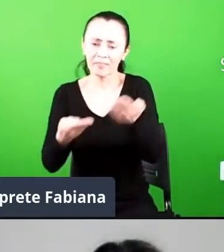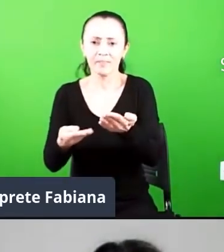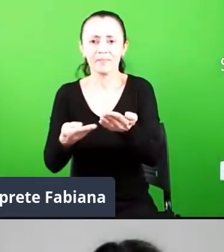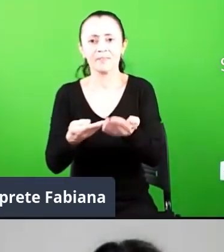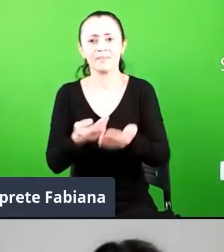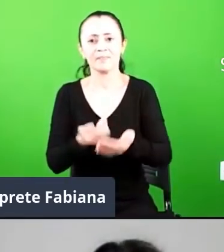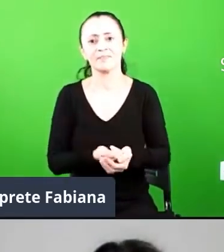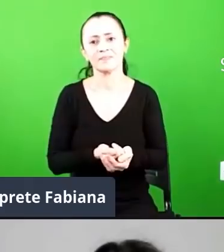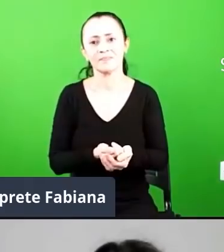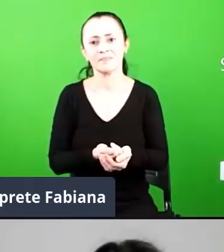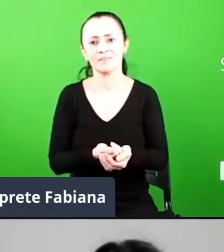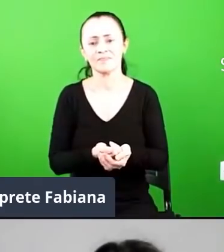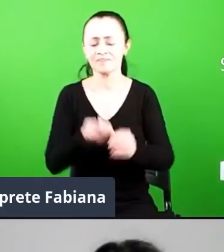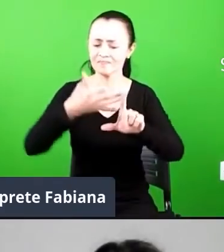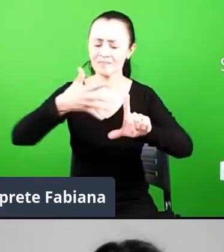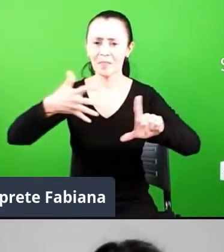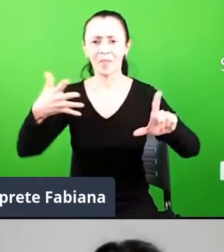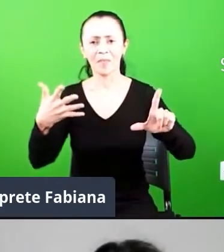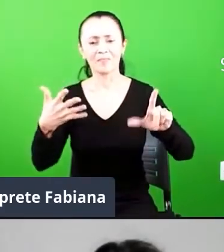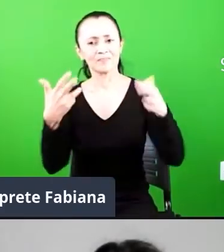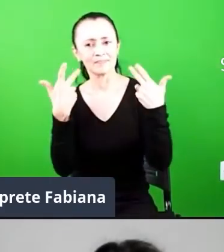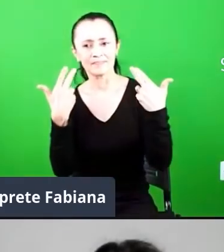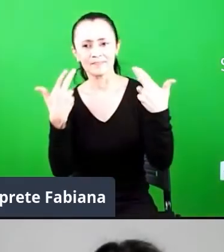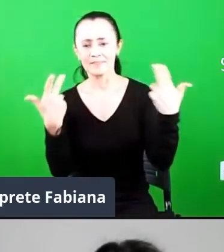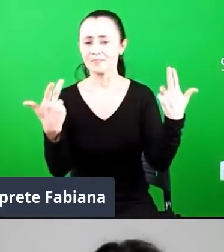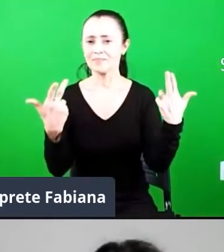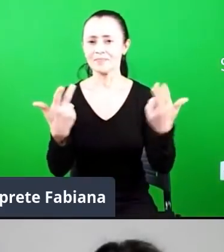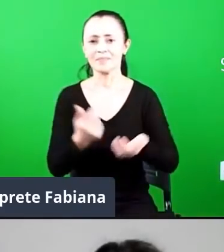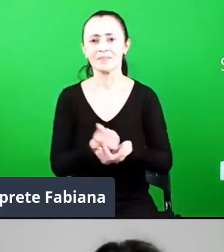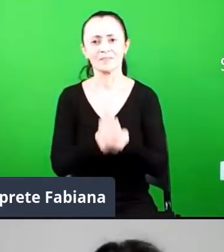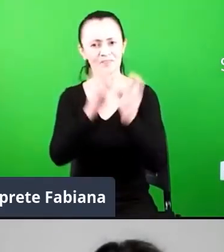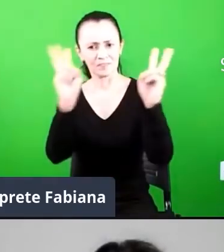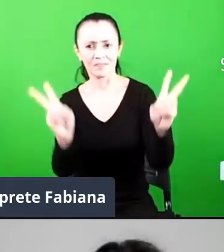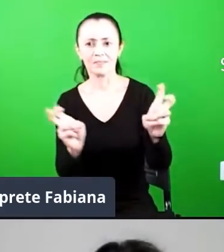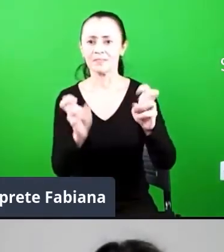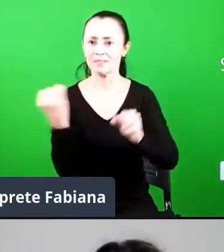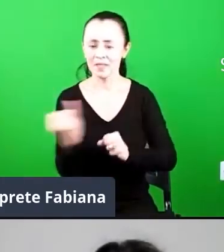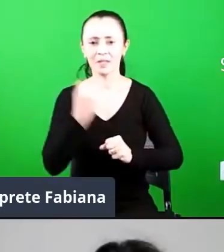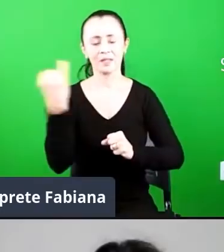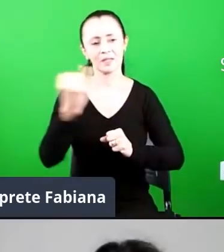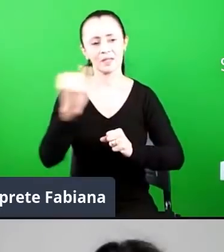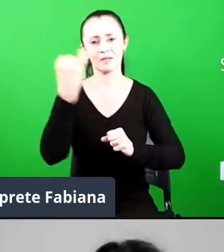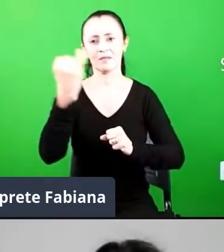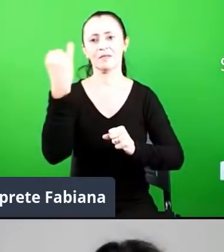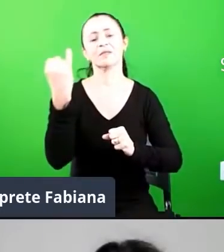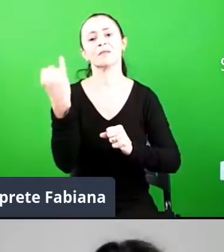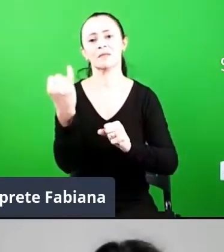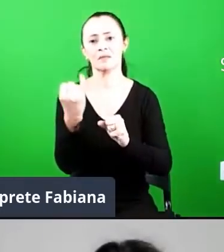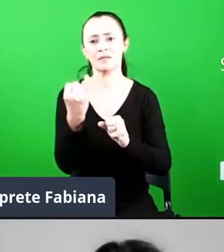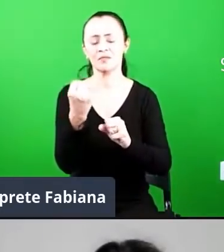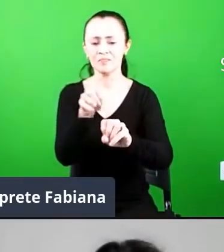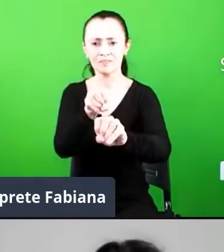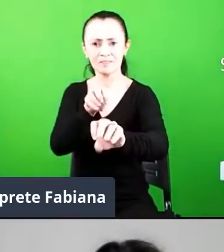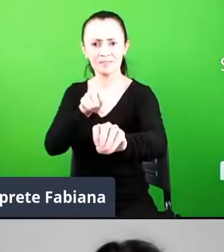uma live bem gostosa, bem leve, né? Com esse tema que está aí, esse ensino remoto, né? Então, a